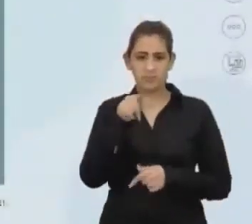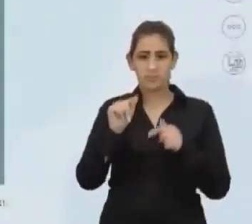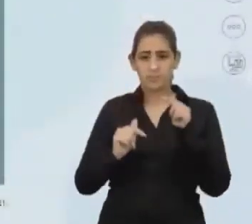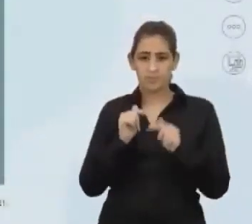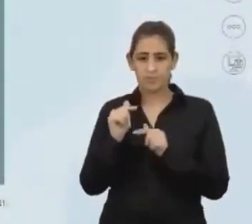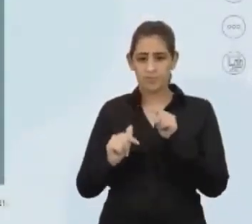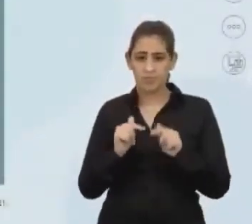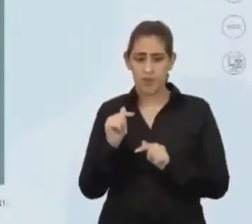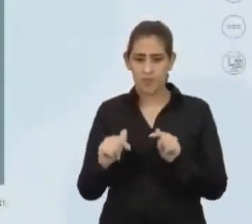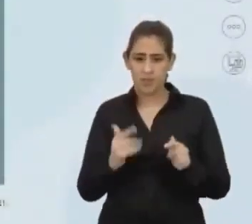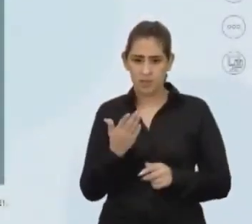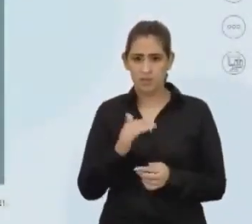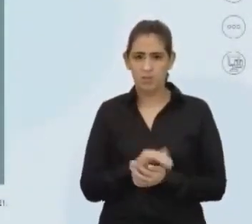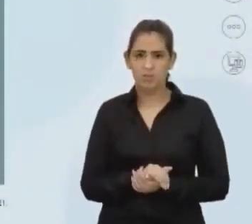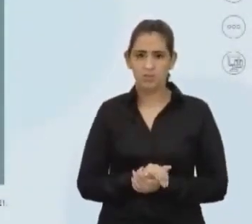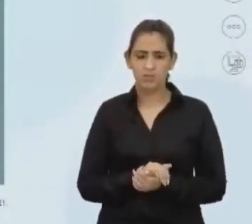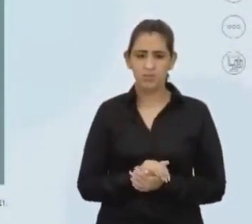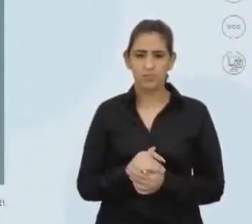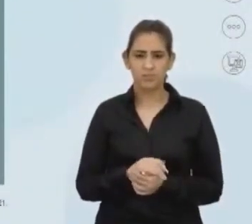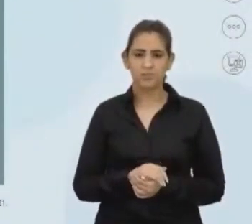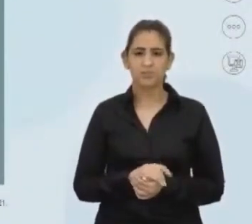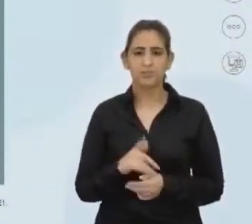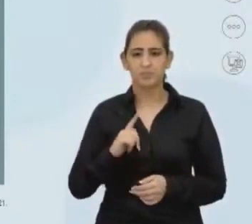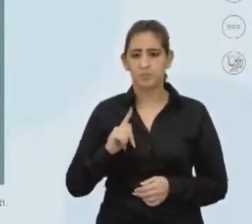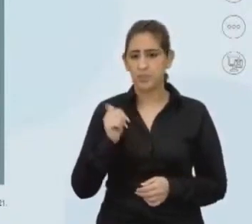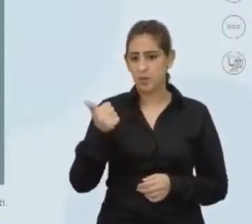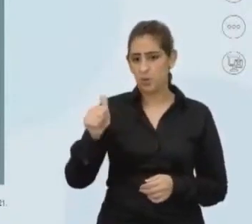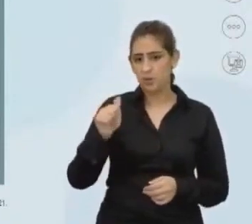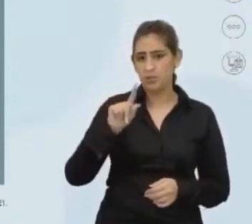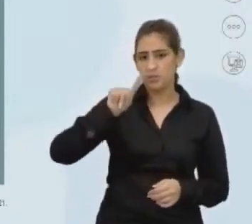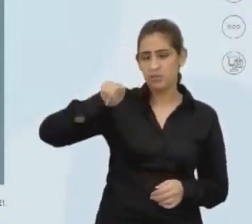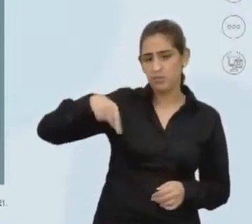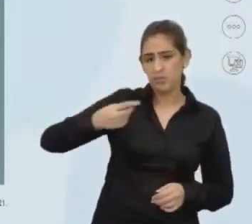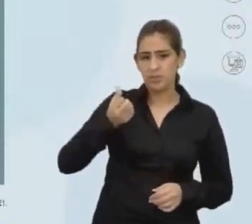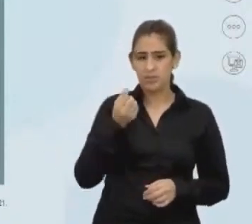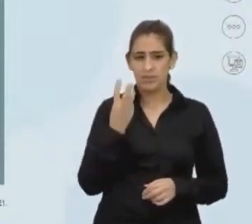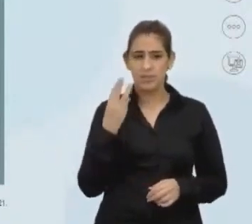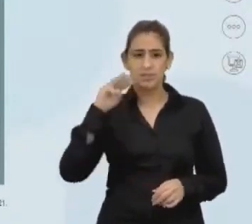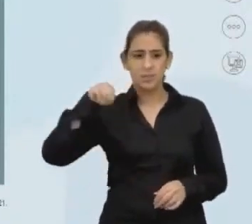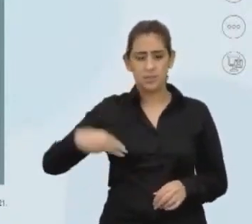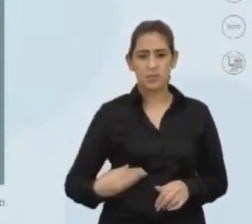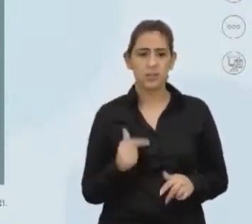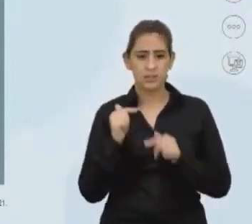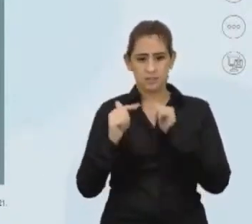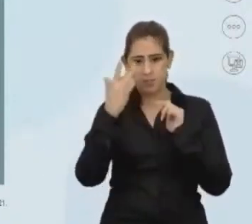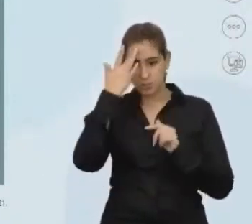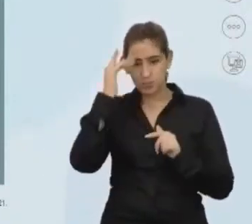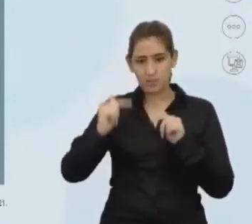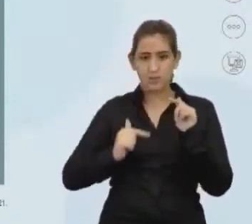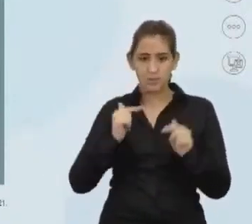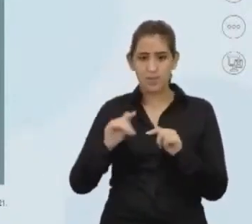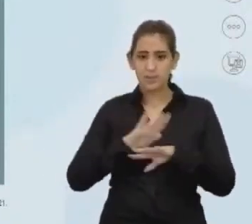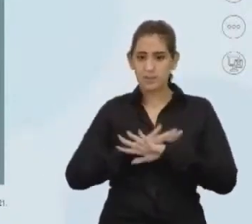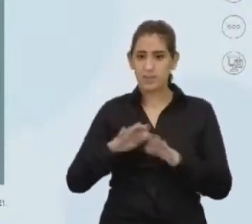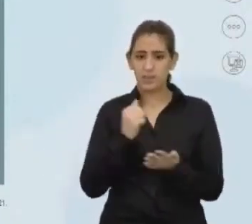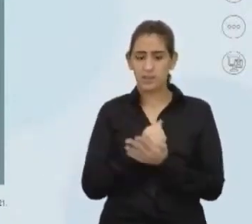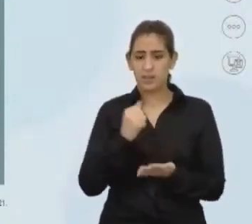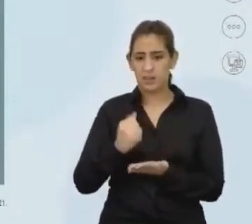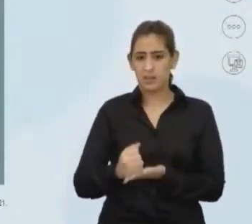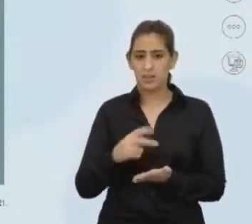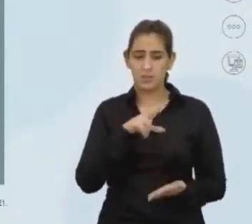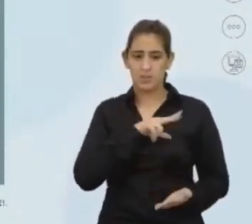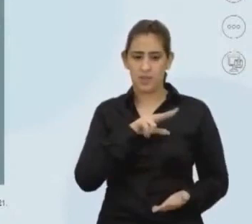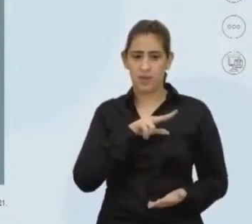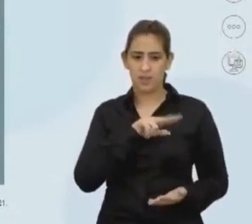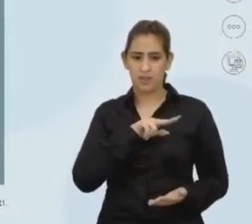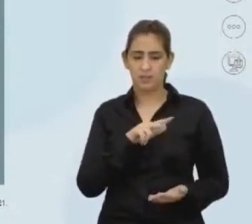de trabalho lá então nós temos lá 11,63 milhões de empregado sem carteira do setor